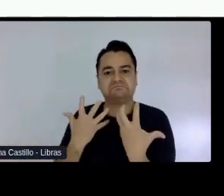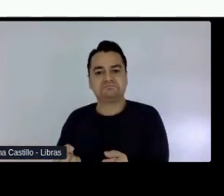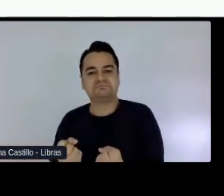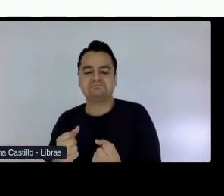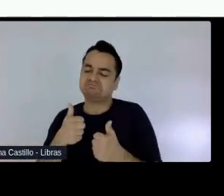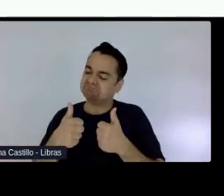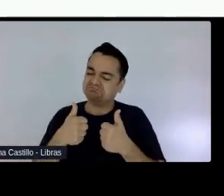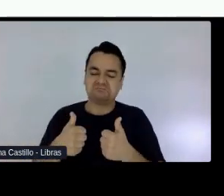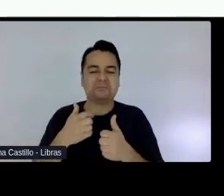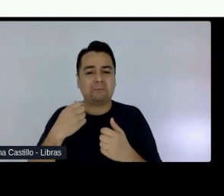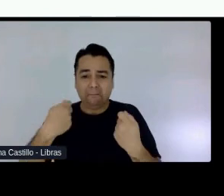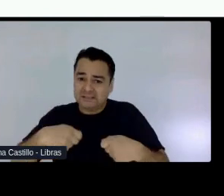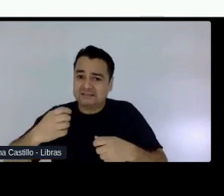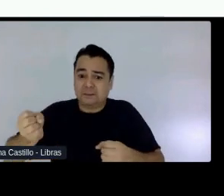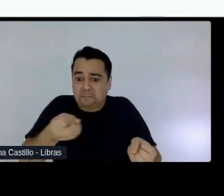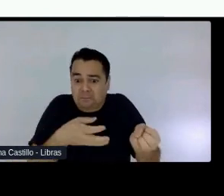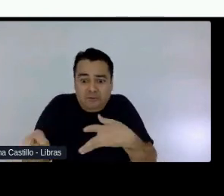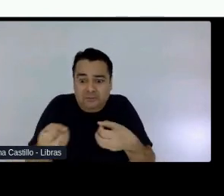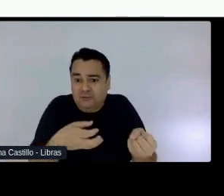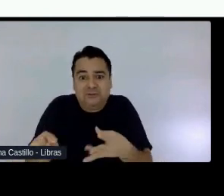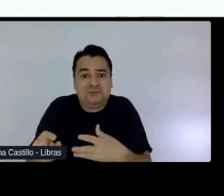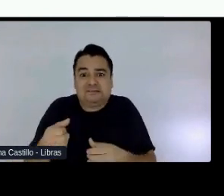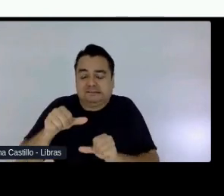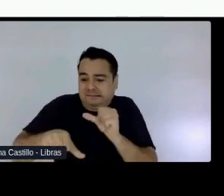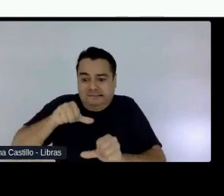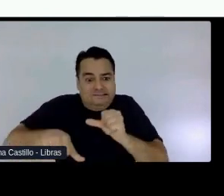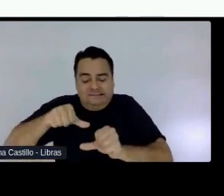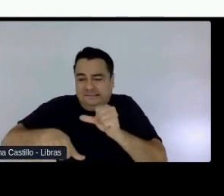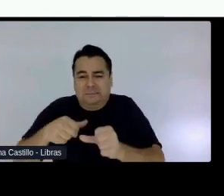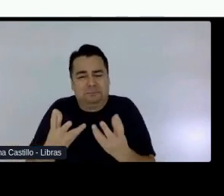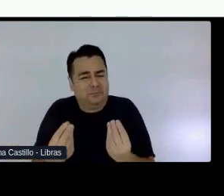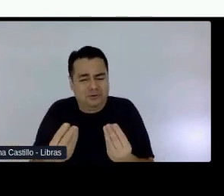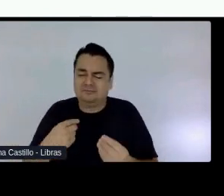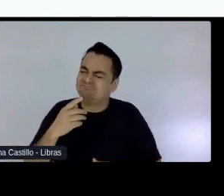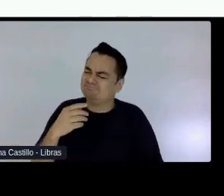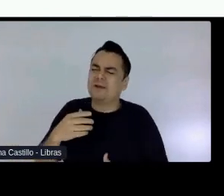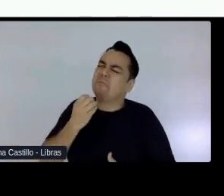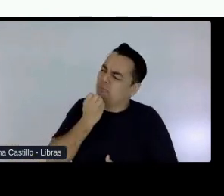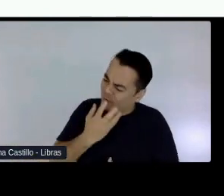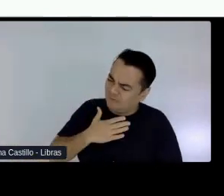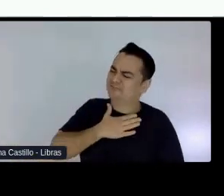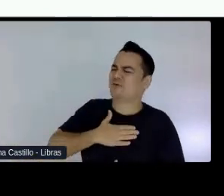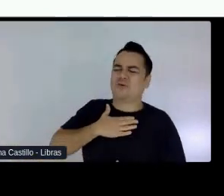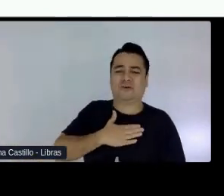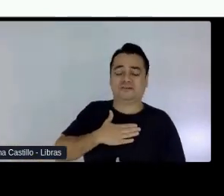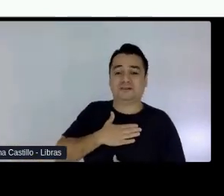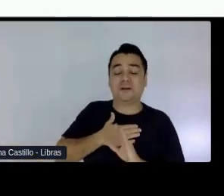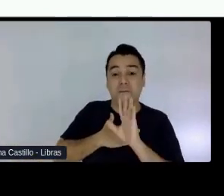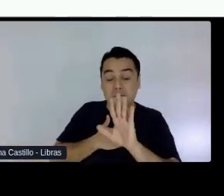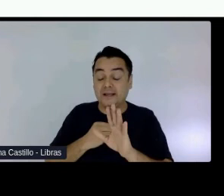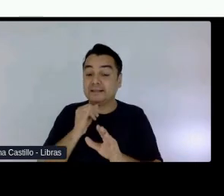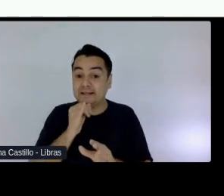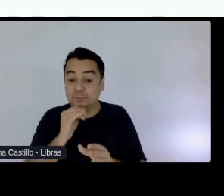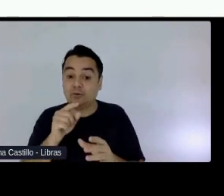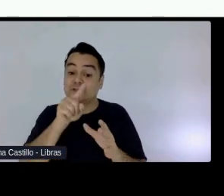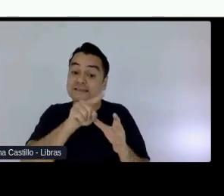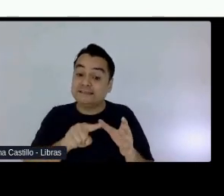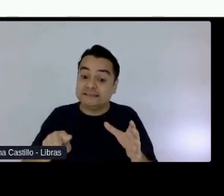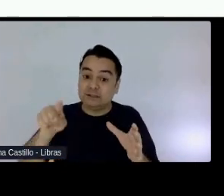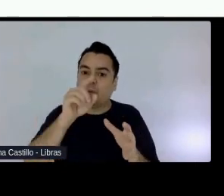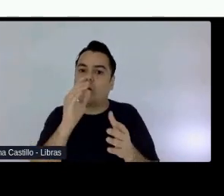Estar apto às mudanças, e é muito gostoso isso. Então, assim, esses ciclos são extremamente